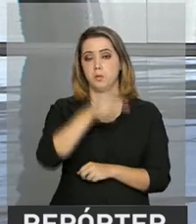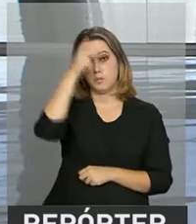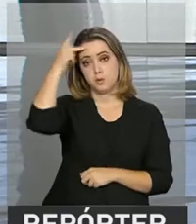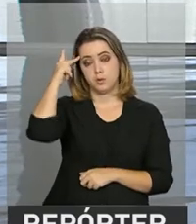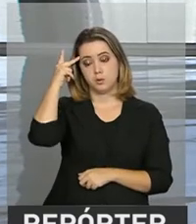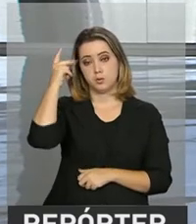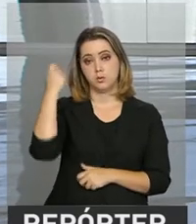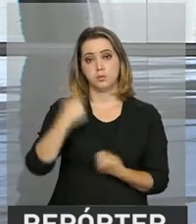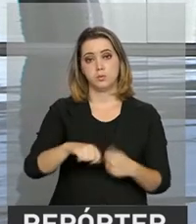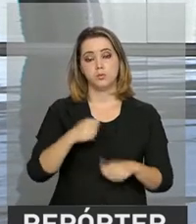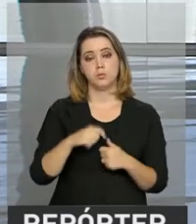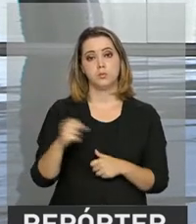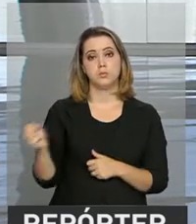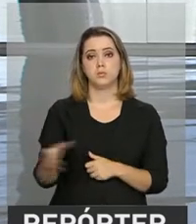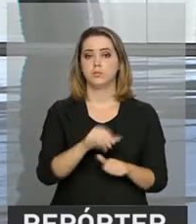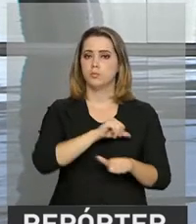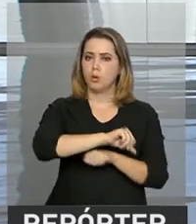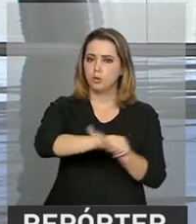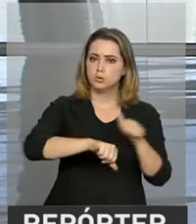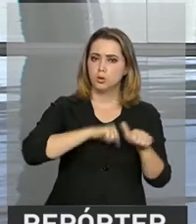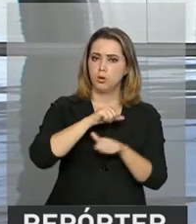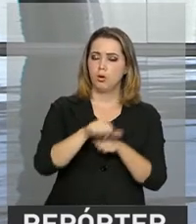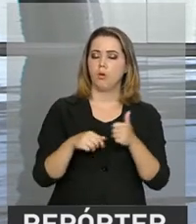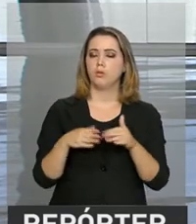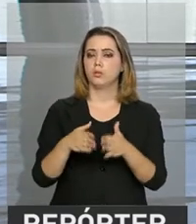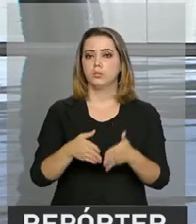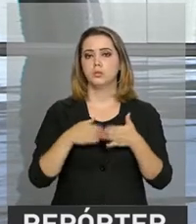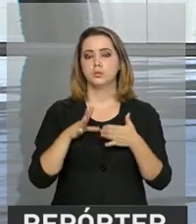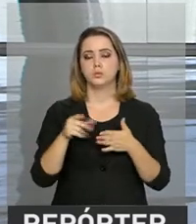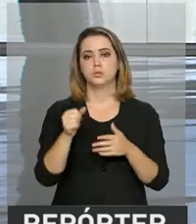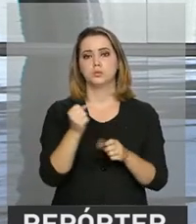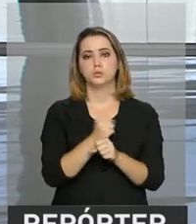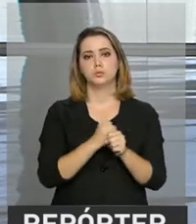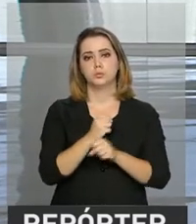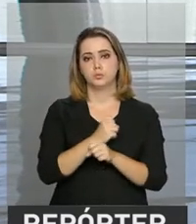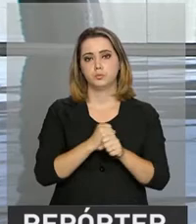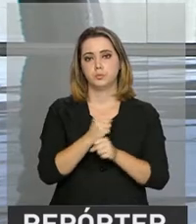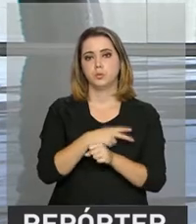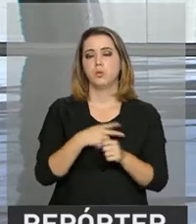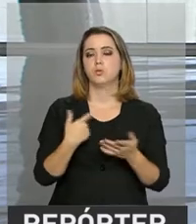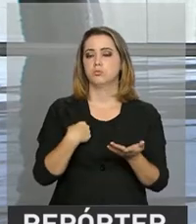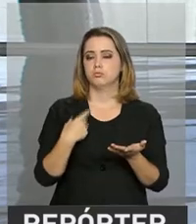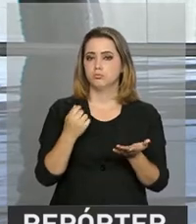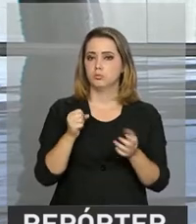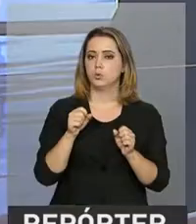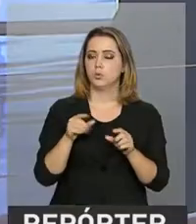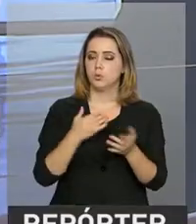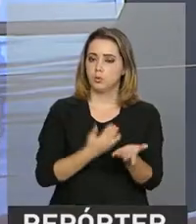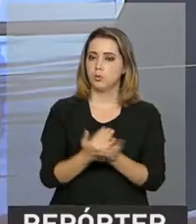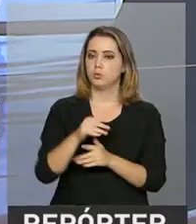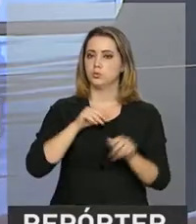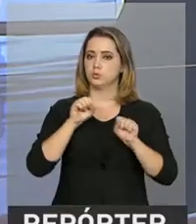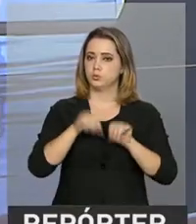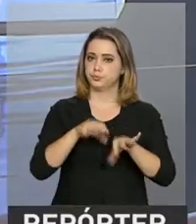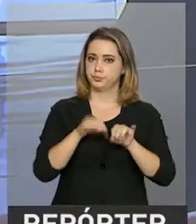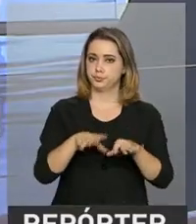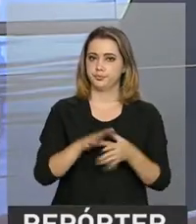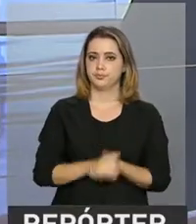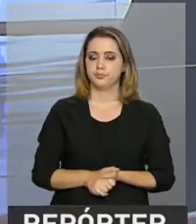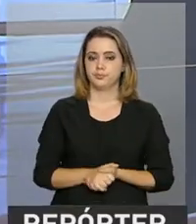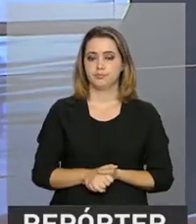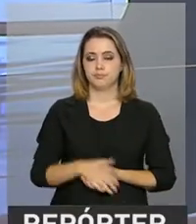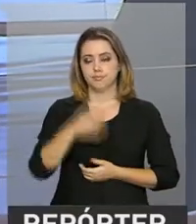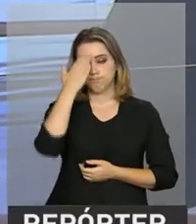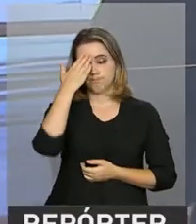deve renovar esse pedido anualmente e comprovar o vínculo com a instituição de ensino. Eu volto com você, Roberto. Tá muito bom.